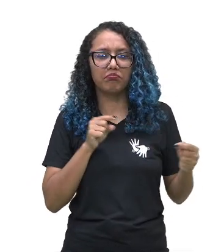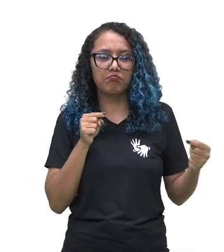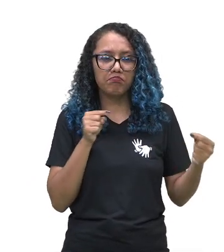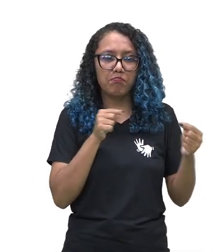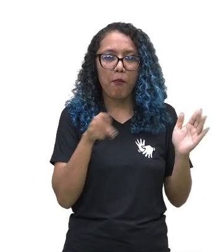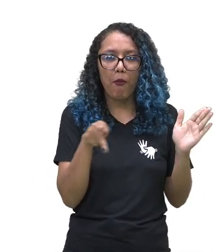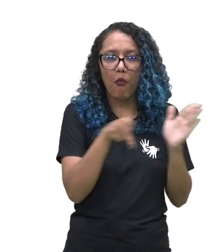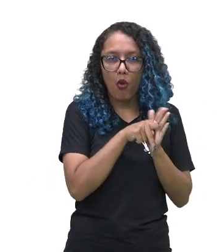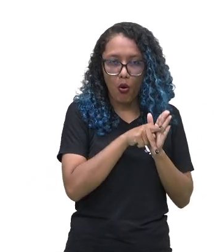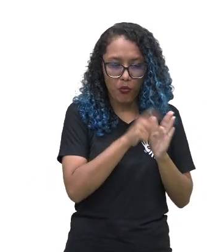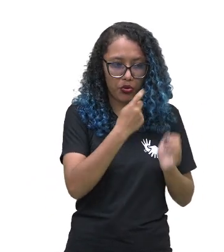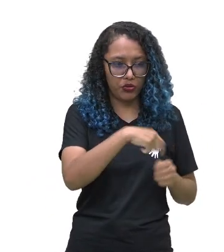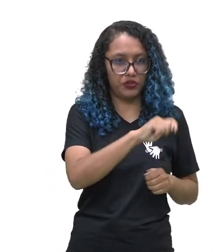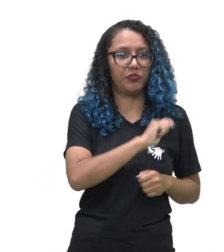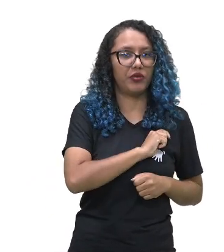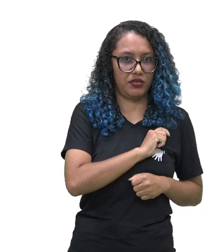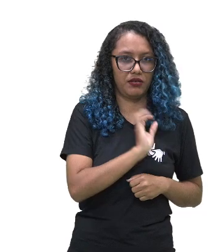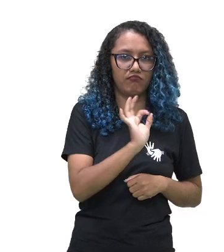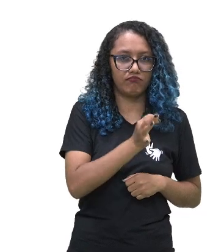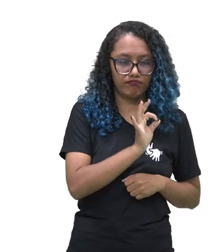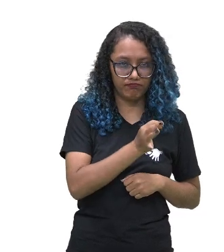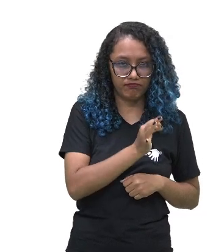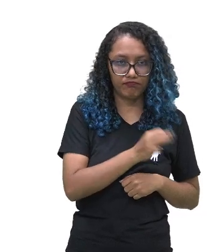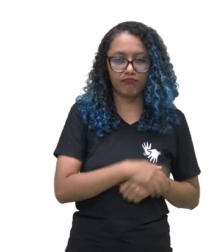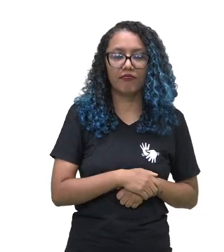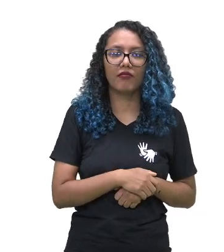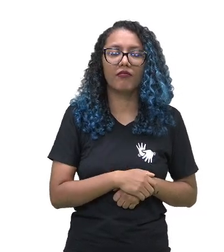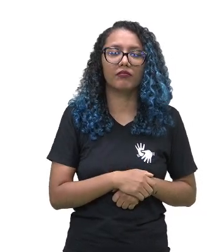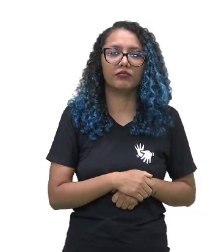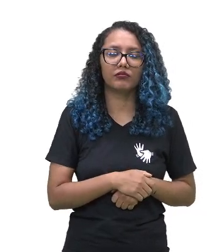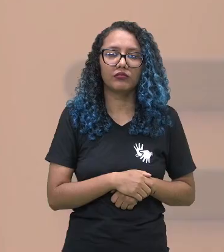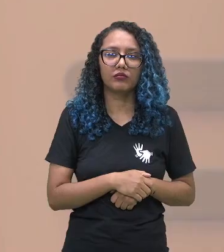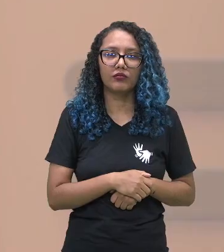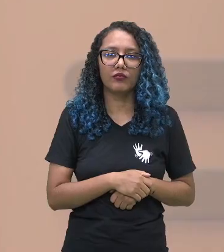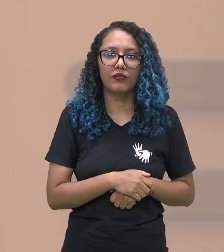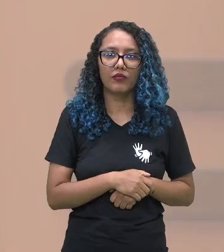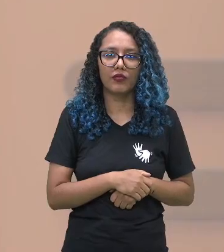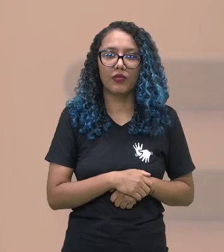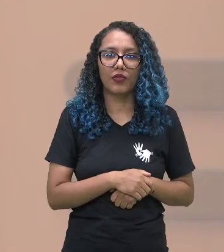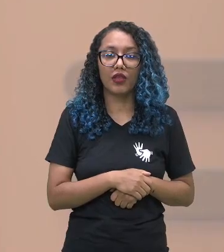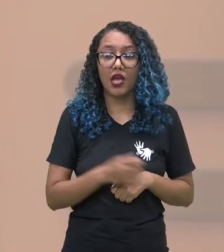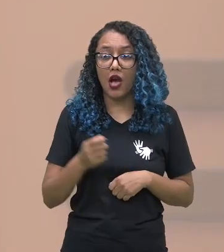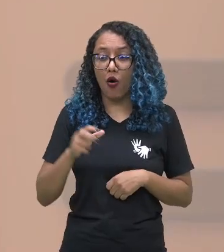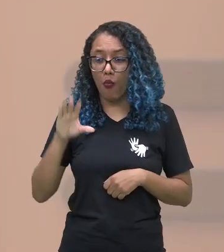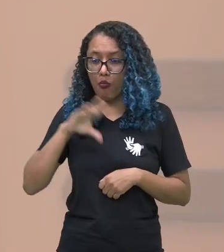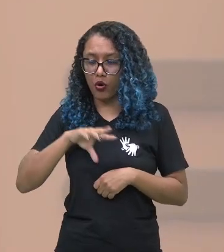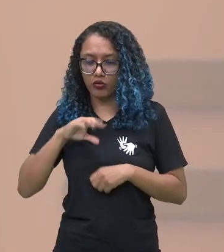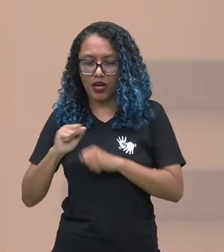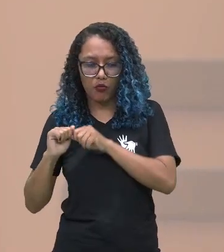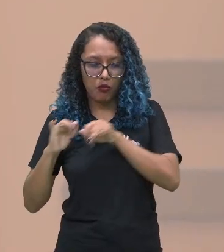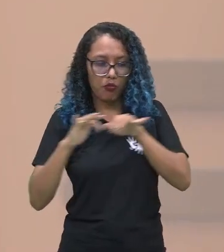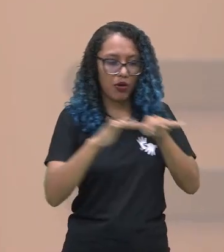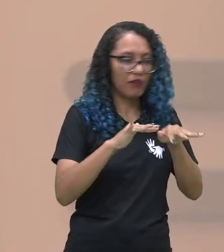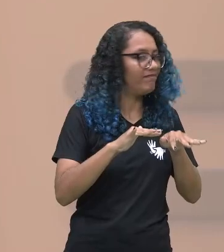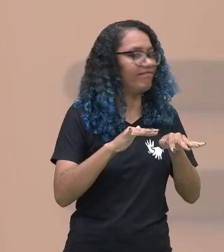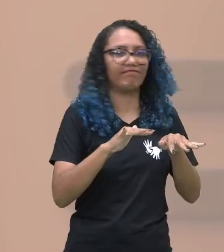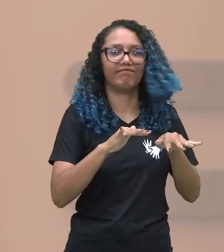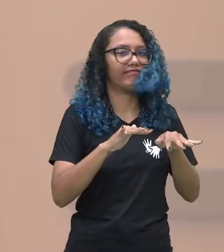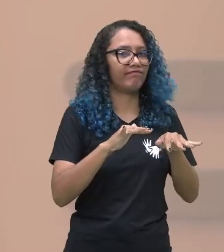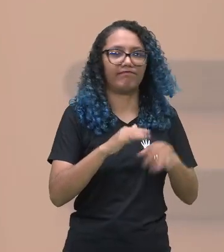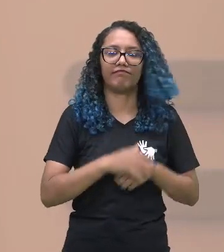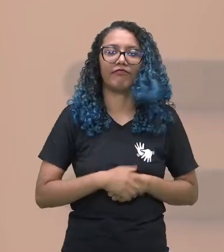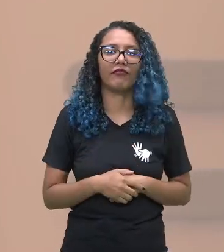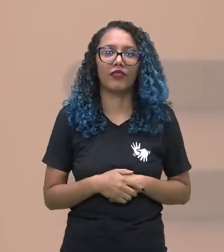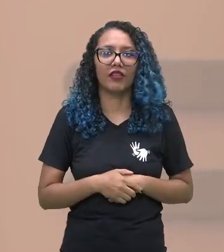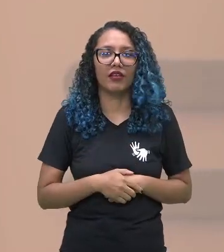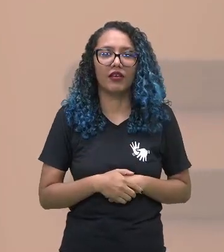Até determinado momento, Portugal não entrava para povoar. Logo a seguir, seguindo a